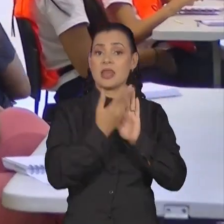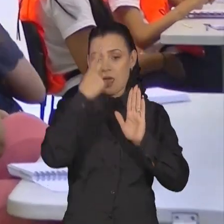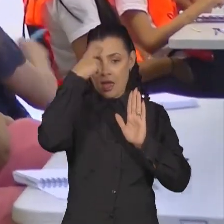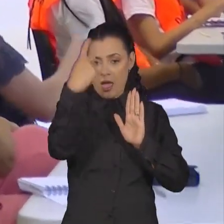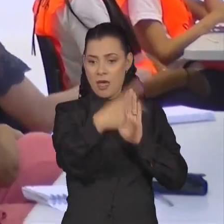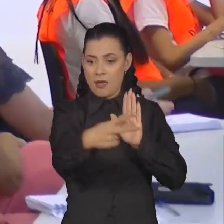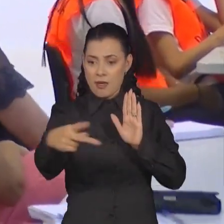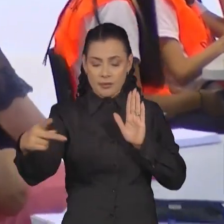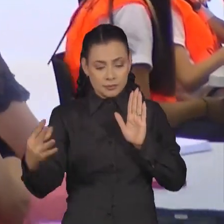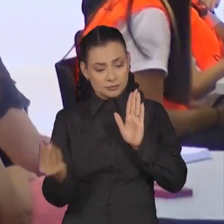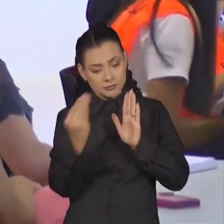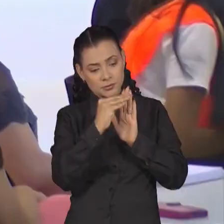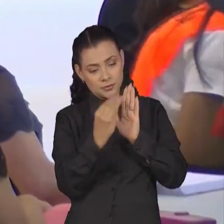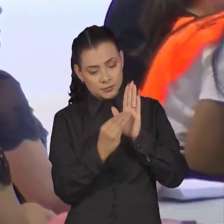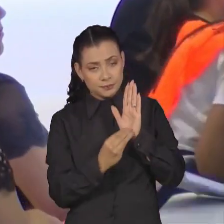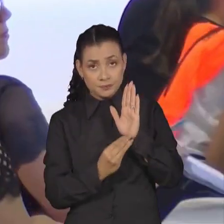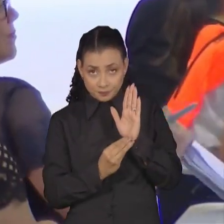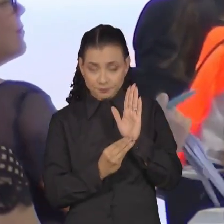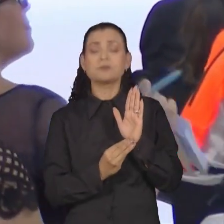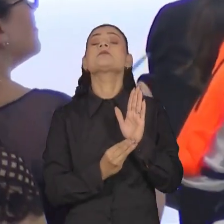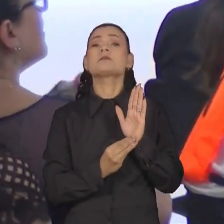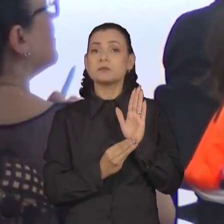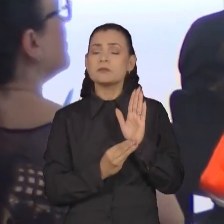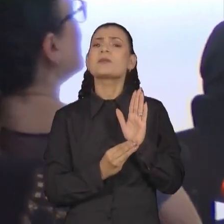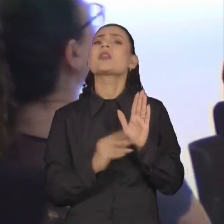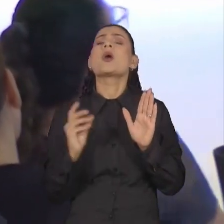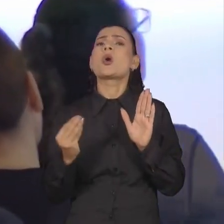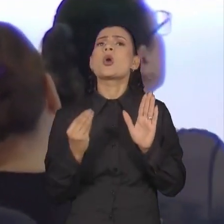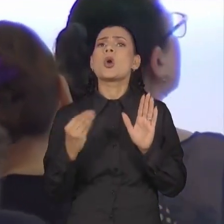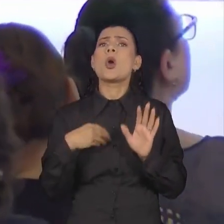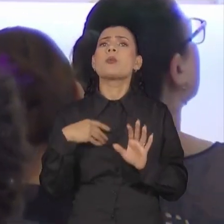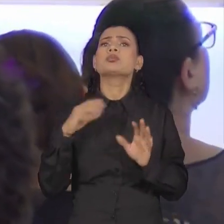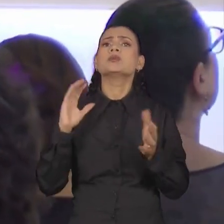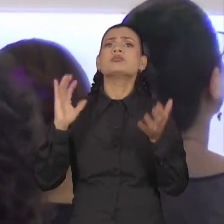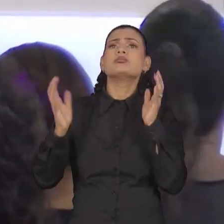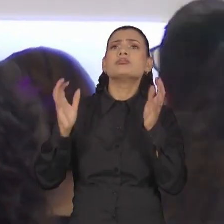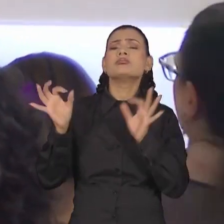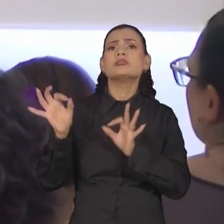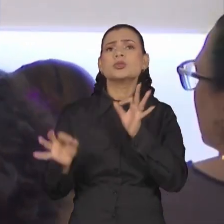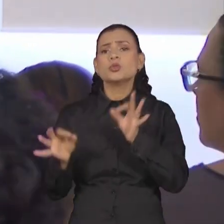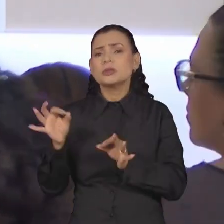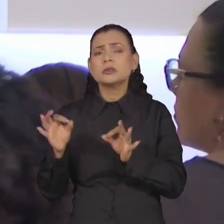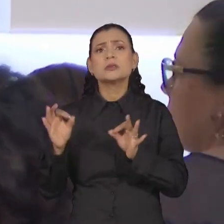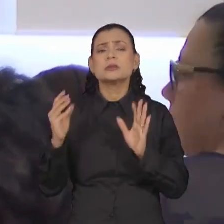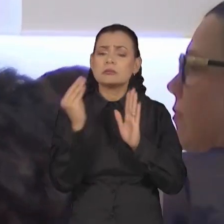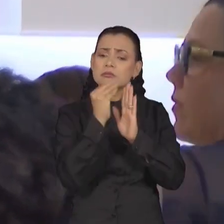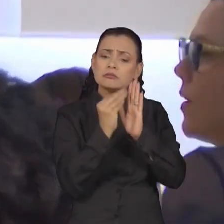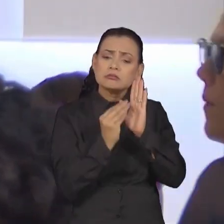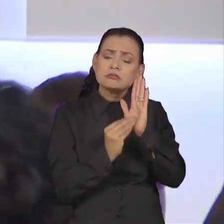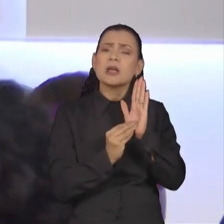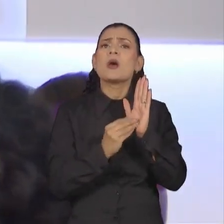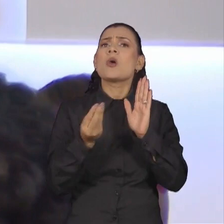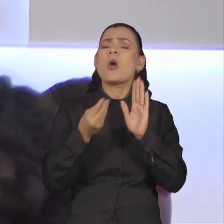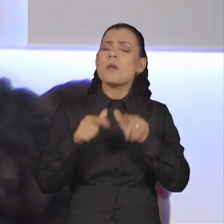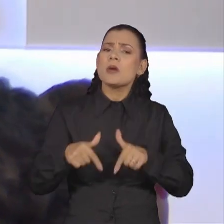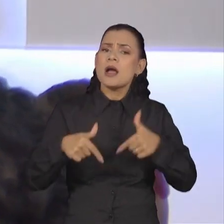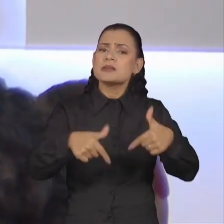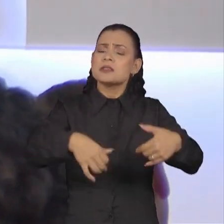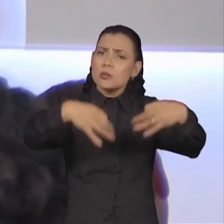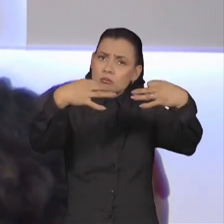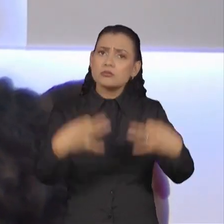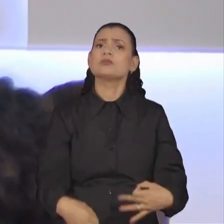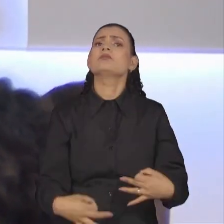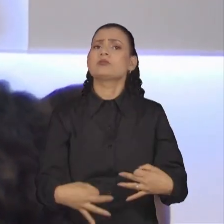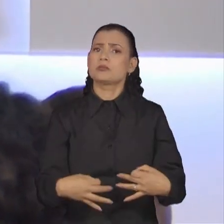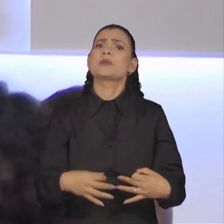vão conversar, vocês vão ver como que a justiça climática está inserida nos planos. E